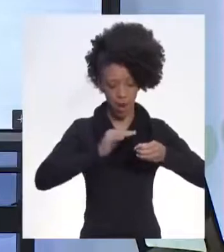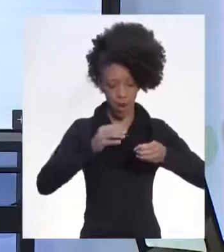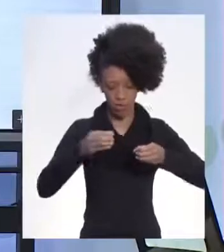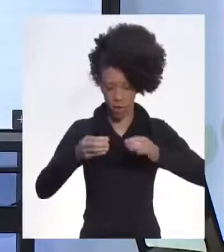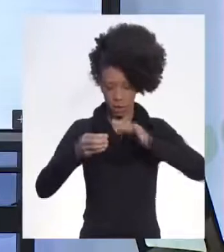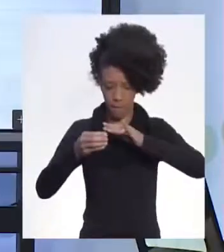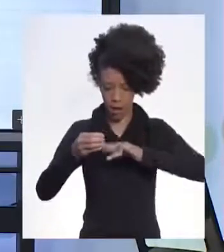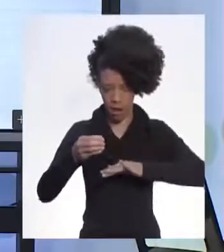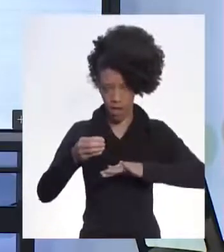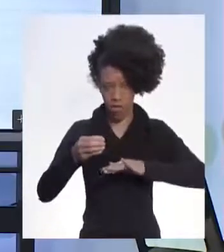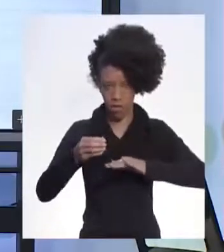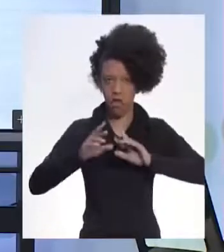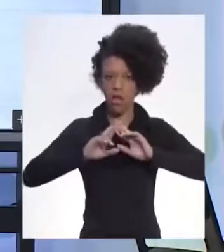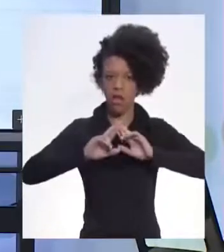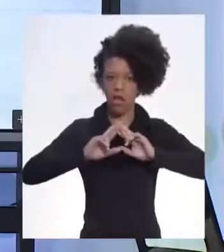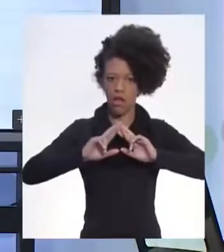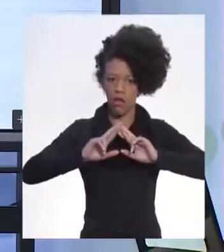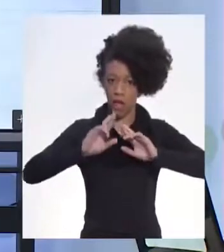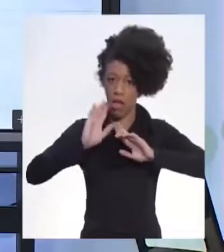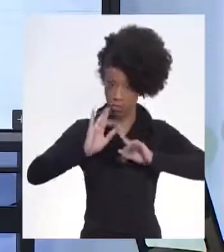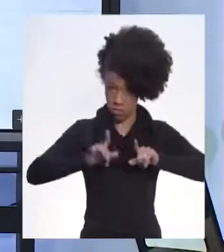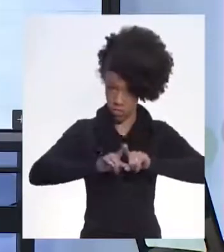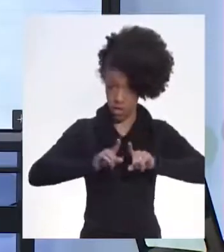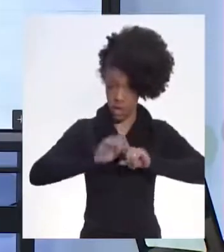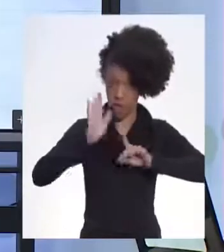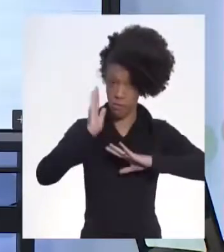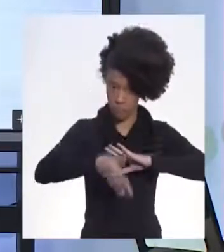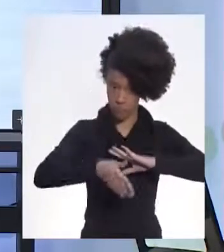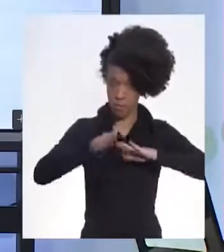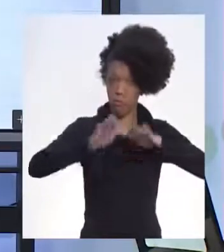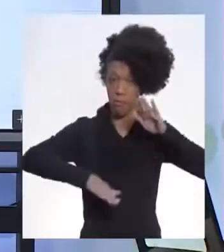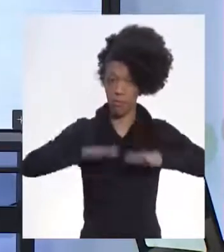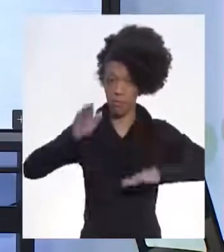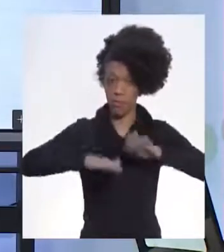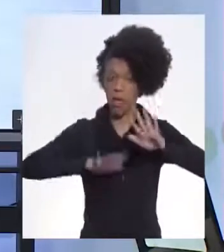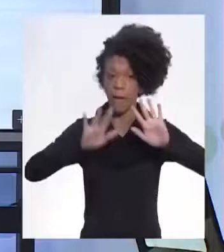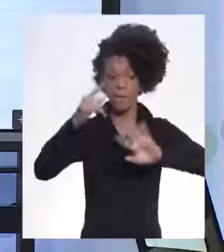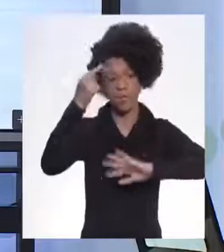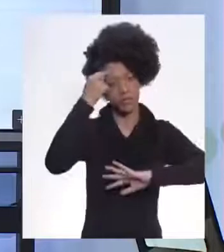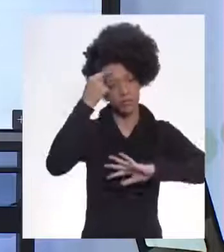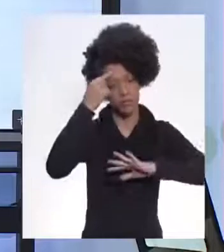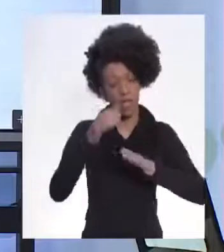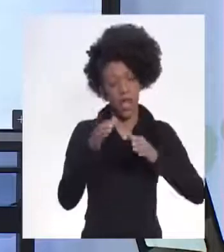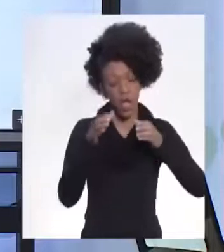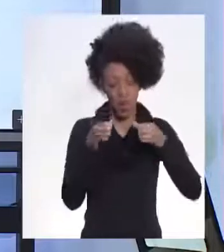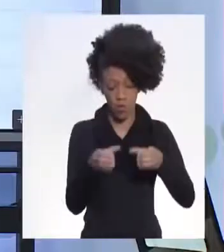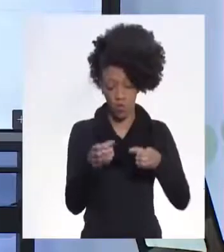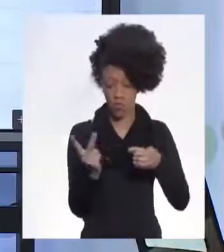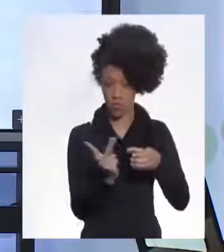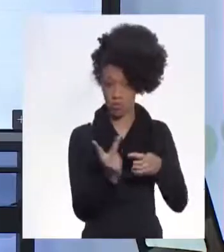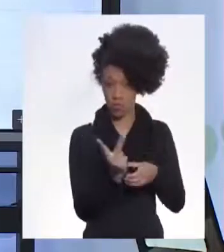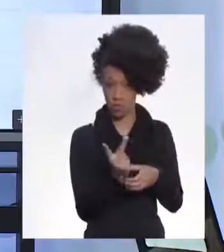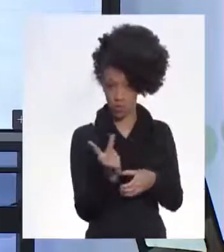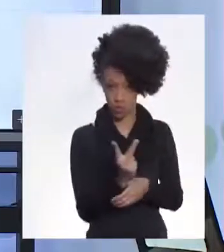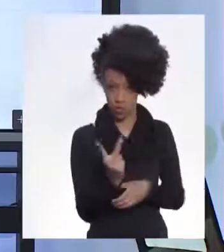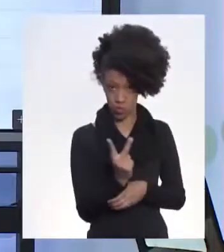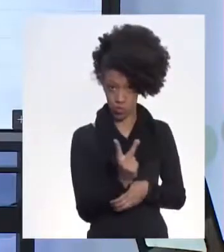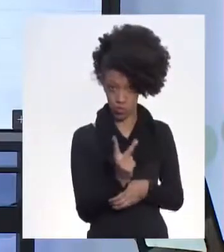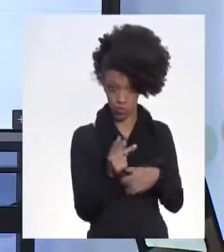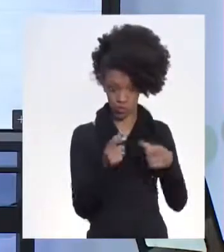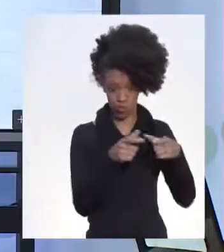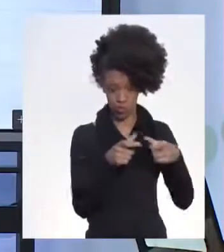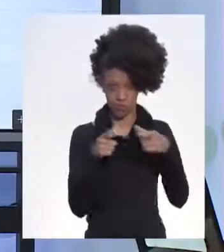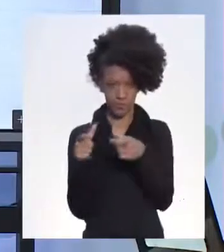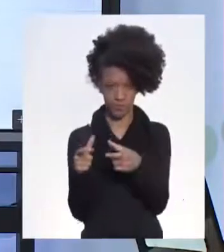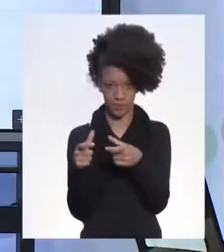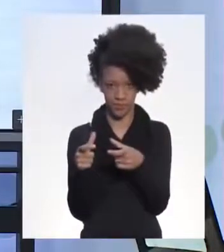juntos, é também diretamente proporcional. A ideia é as duas, no caso, grandezas